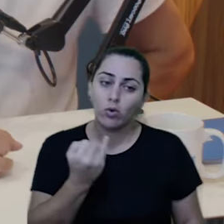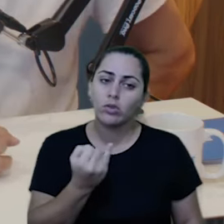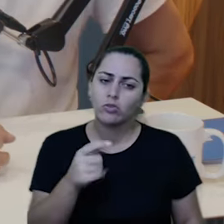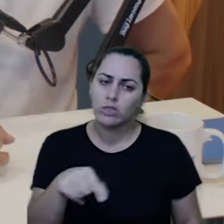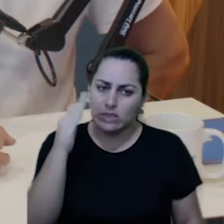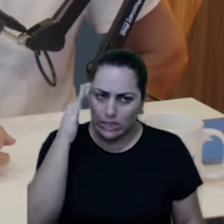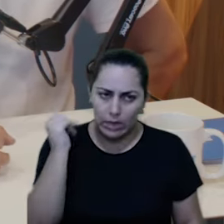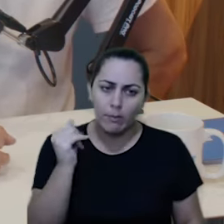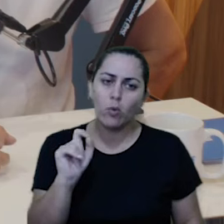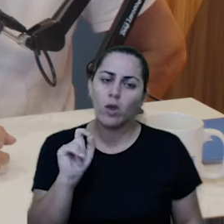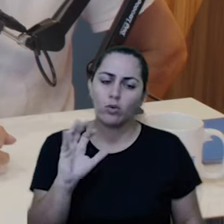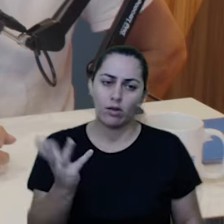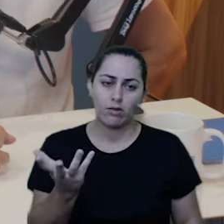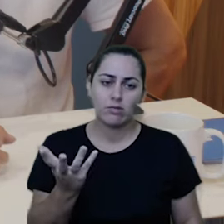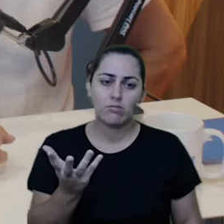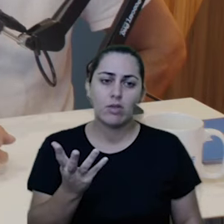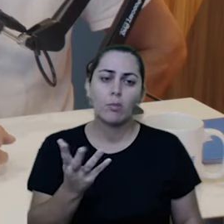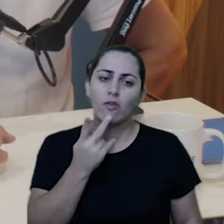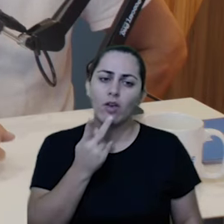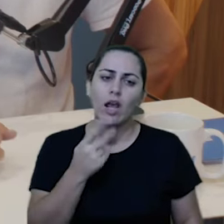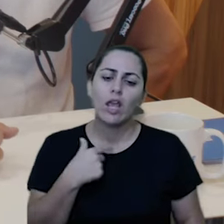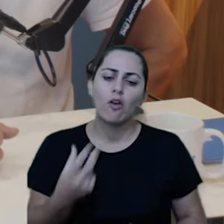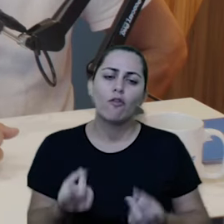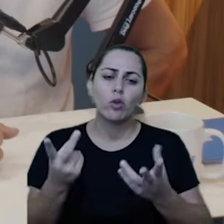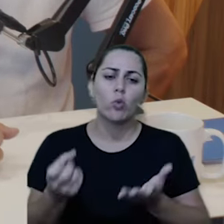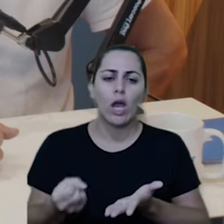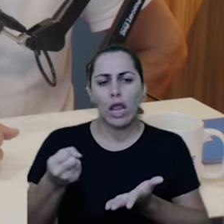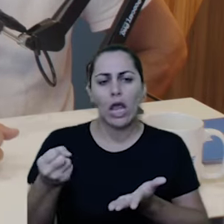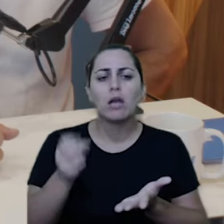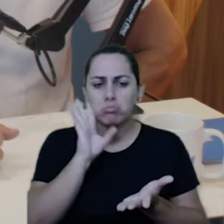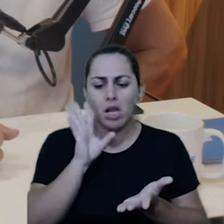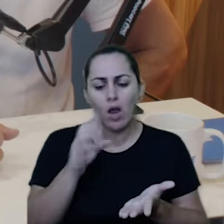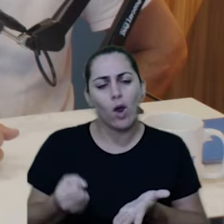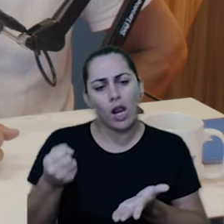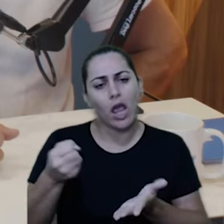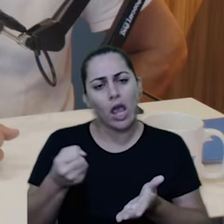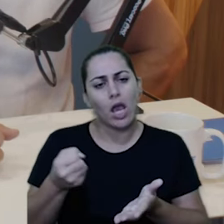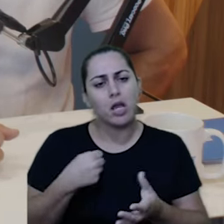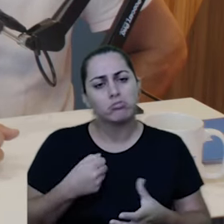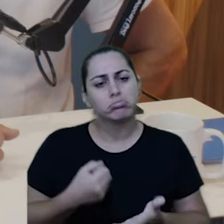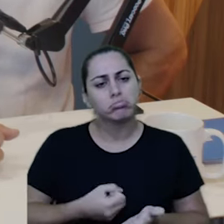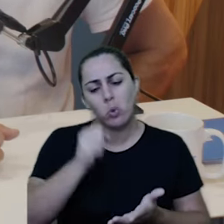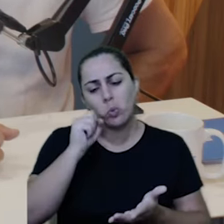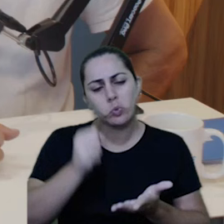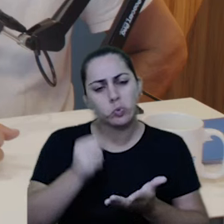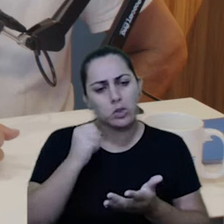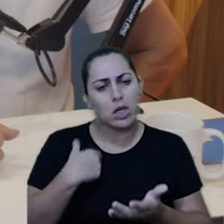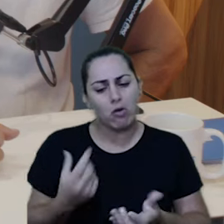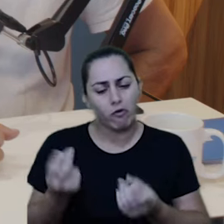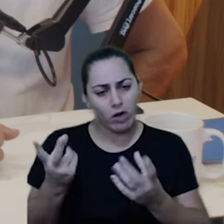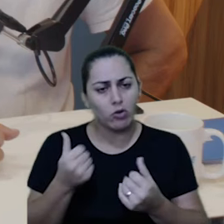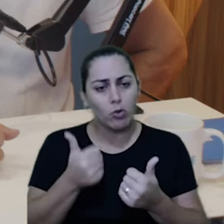Essa realidade né porque uma coisa é sou é vendedor de caneca bacana é um produto é muito simples eu entro